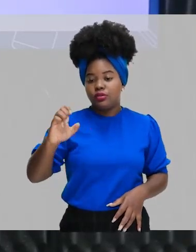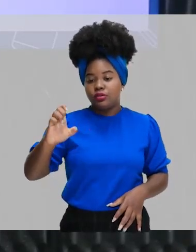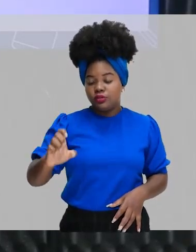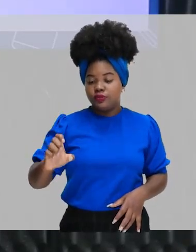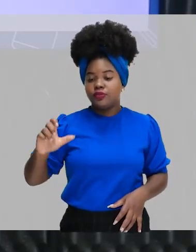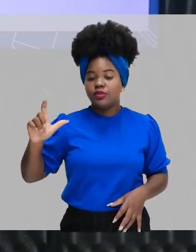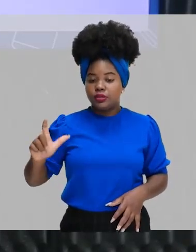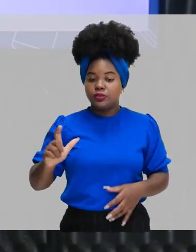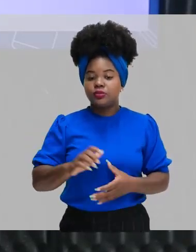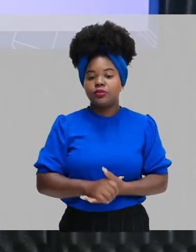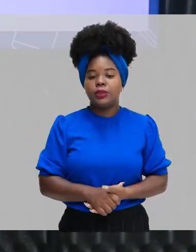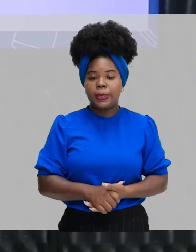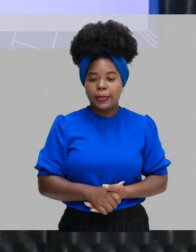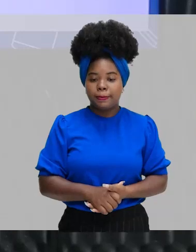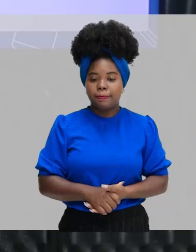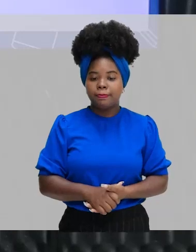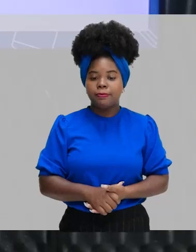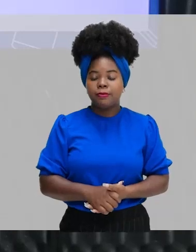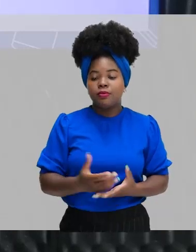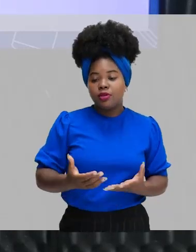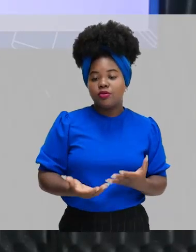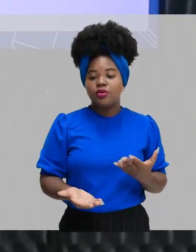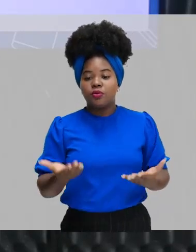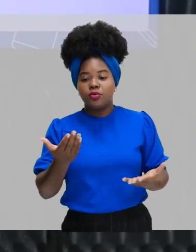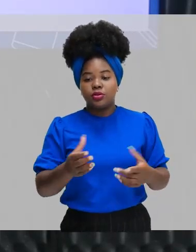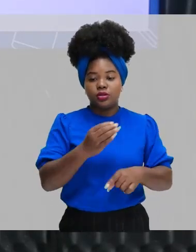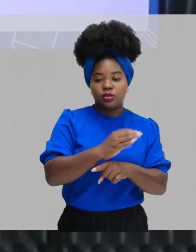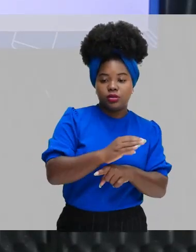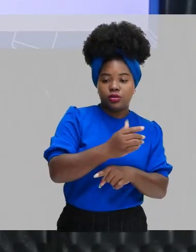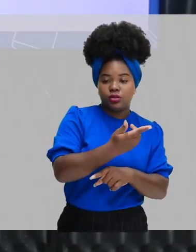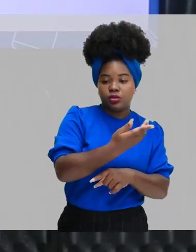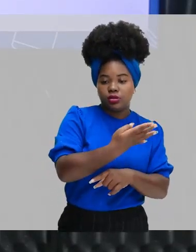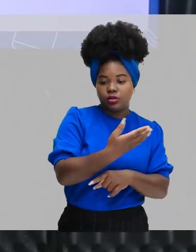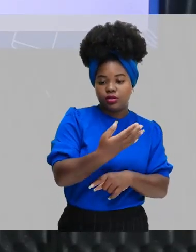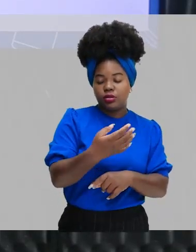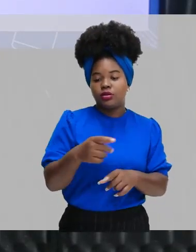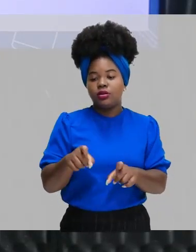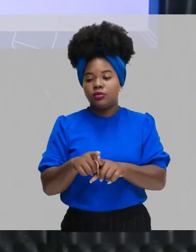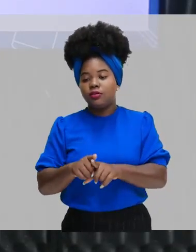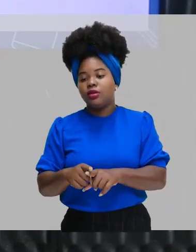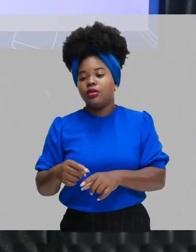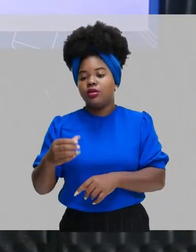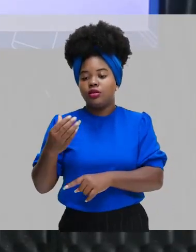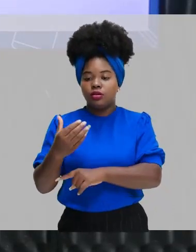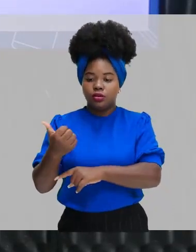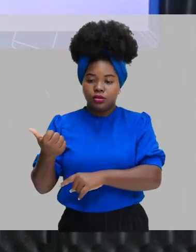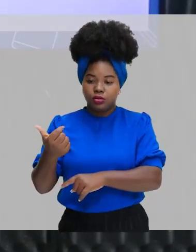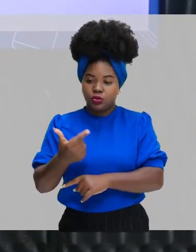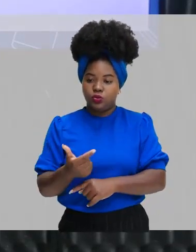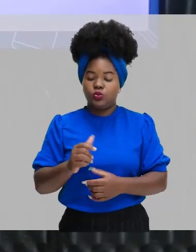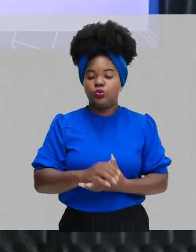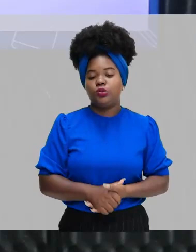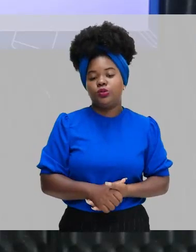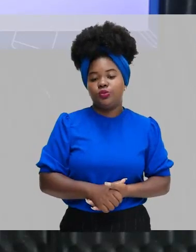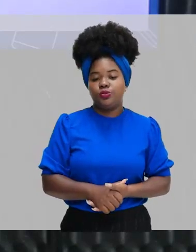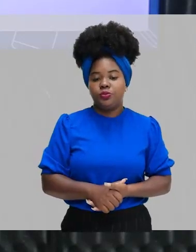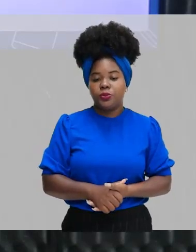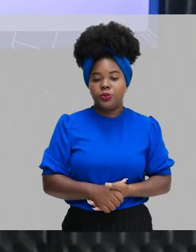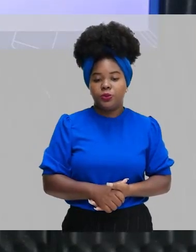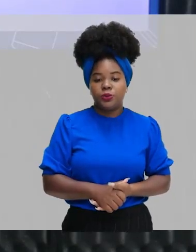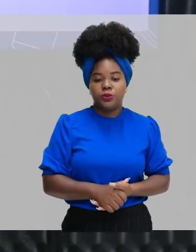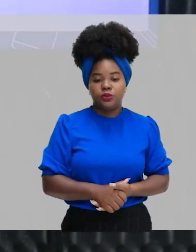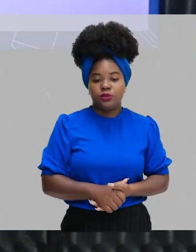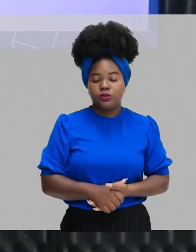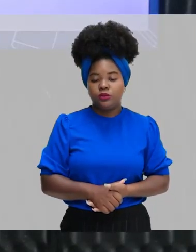a proporção conhecida entre carbono 14 e o carbono 12 certo na atmosfera ao longo dos